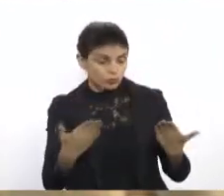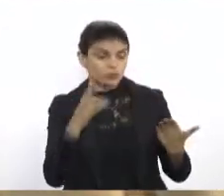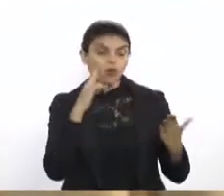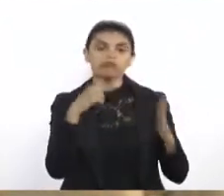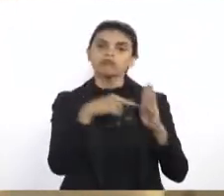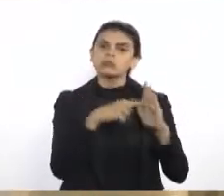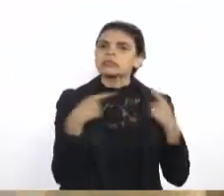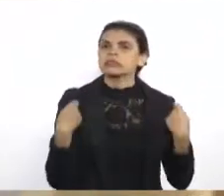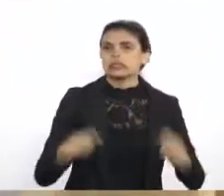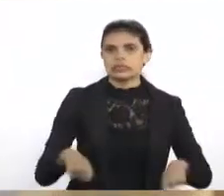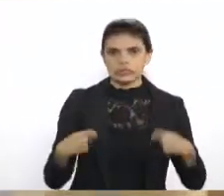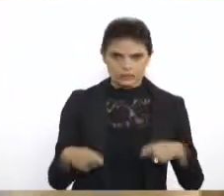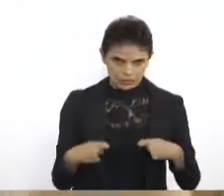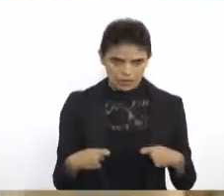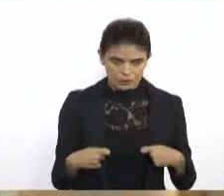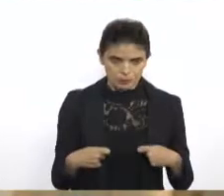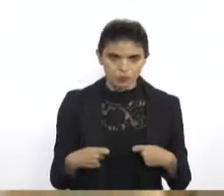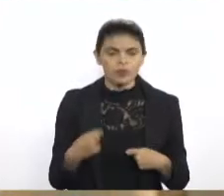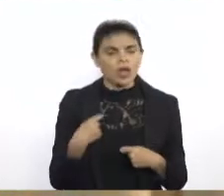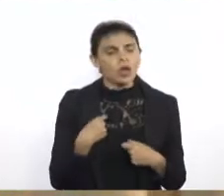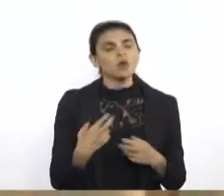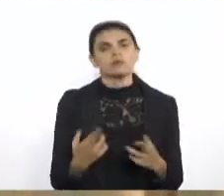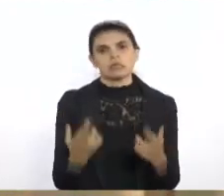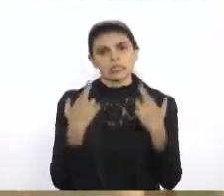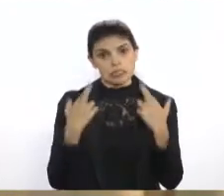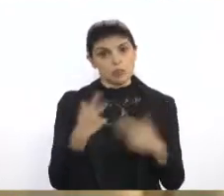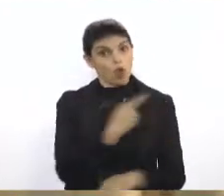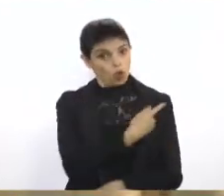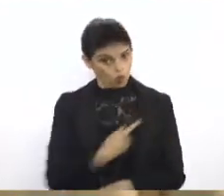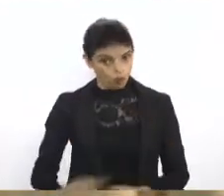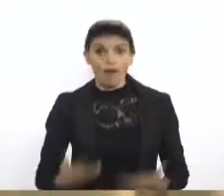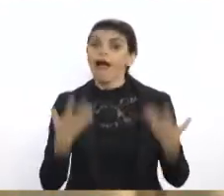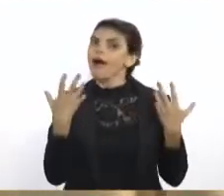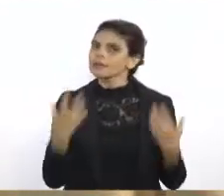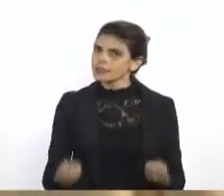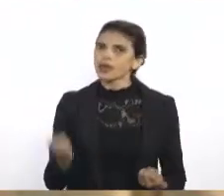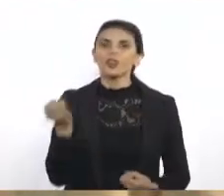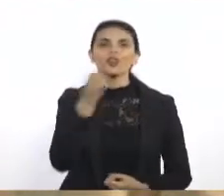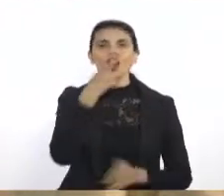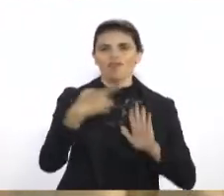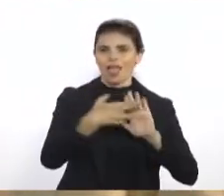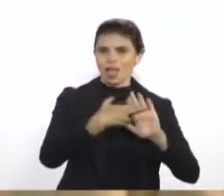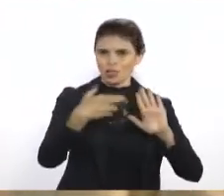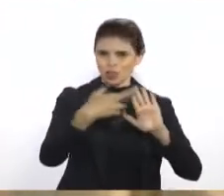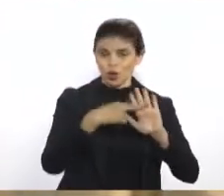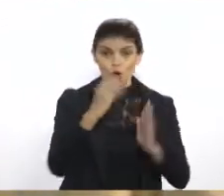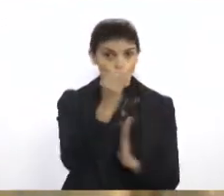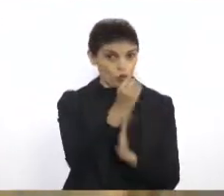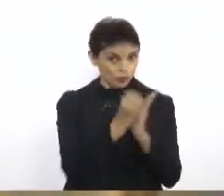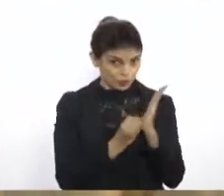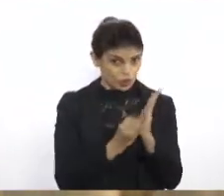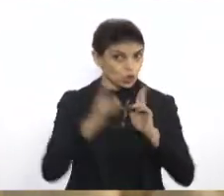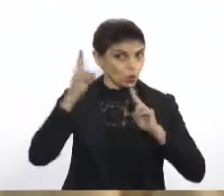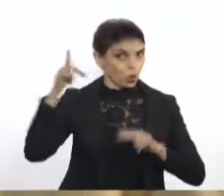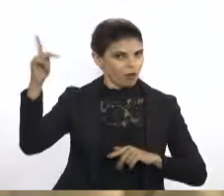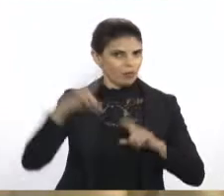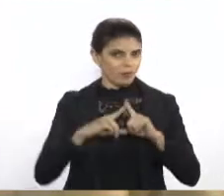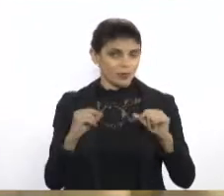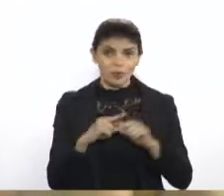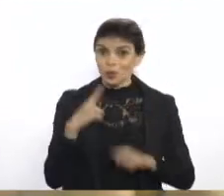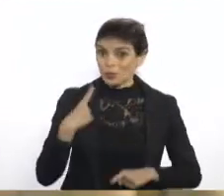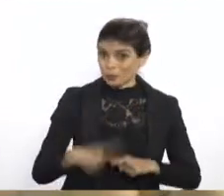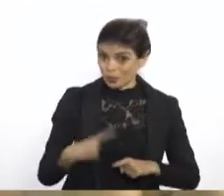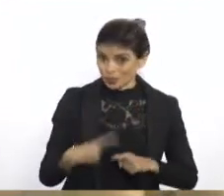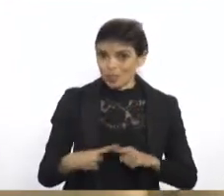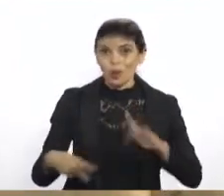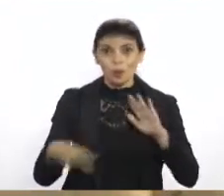sua necessidade. Eu espero que o governador acate essa resolução, esse ofício. Simplesmente porque o próprio